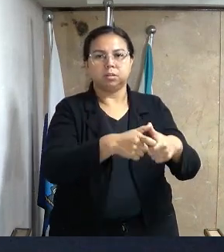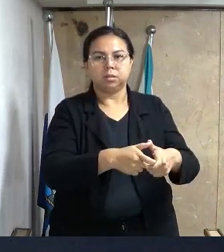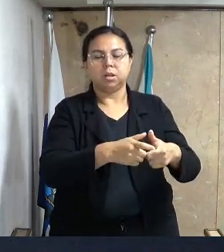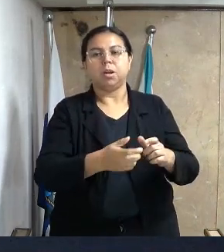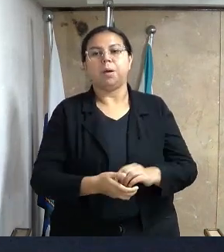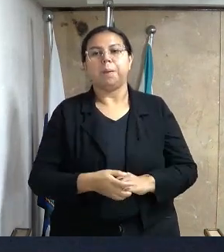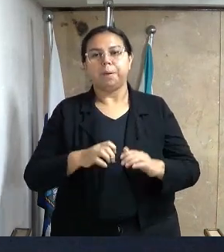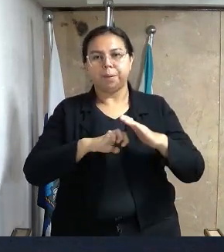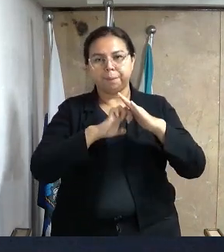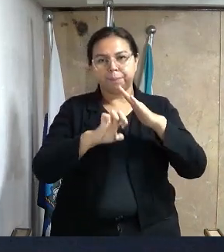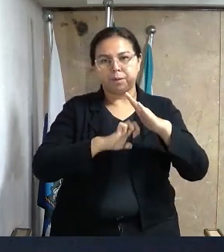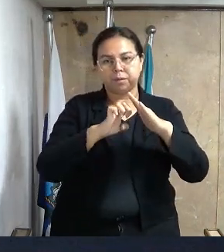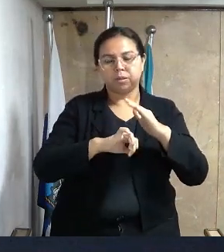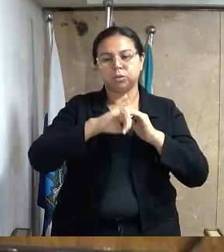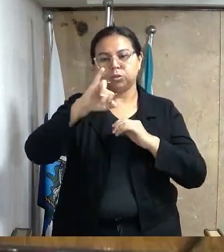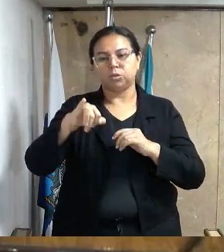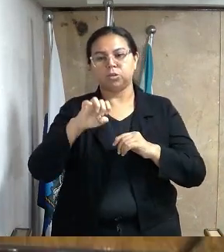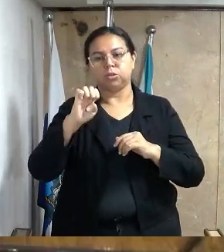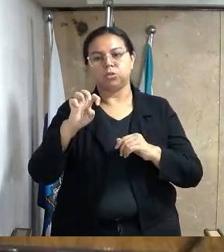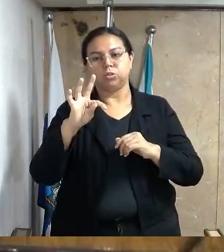Empreendedor Getúlio Gonçalves.